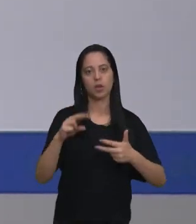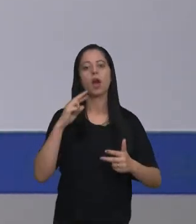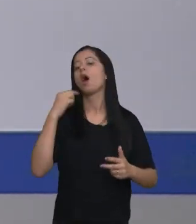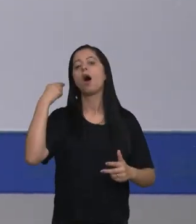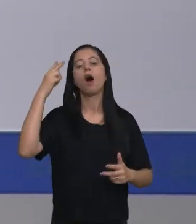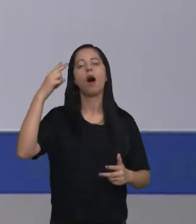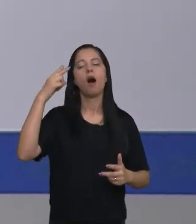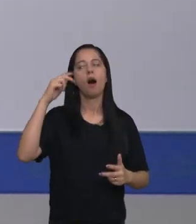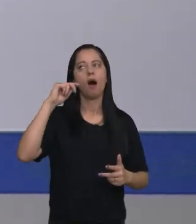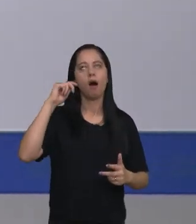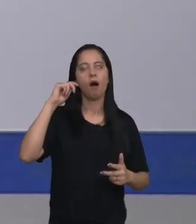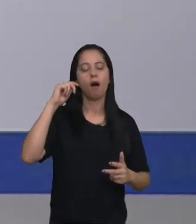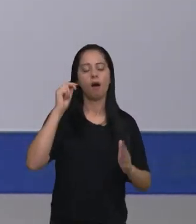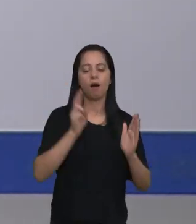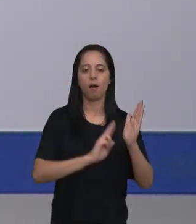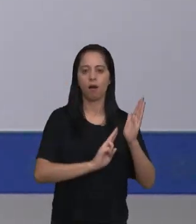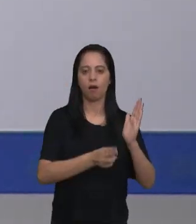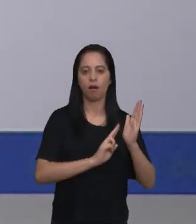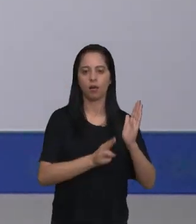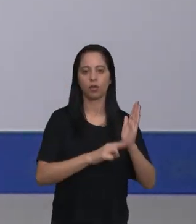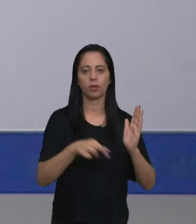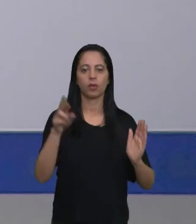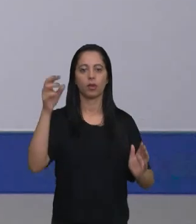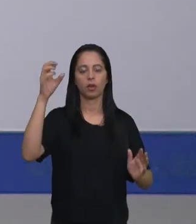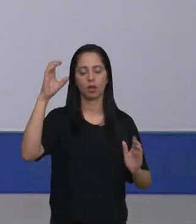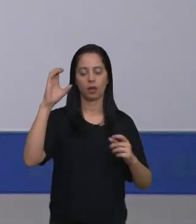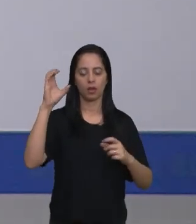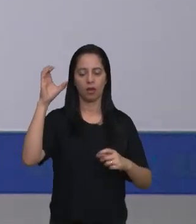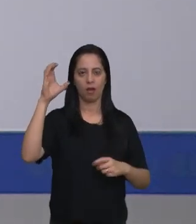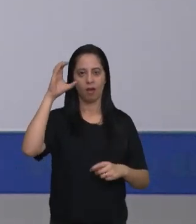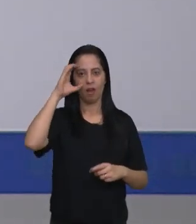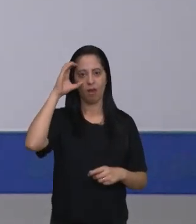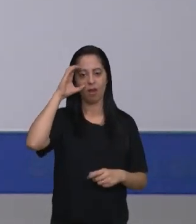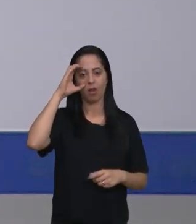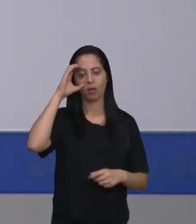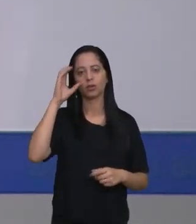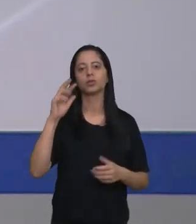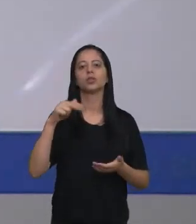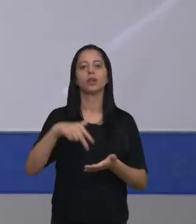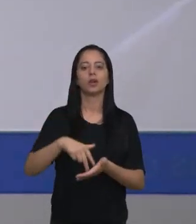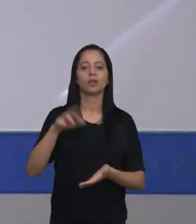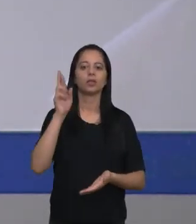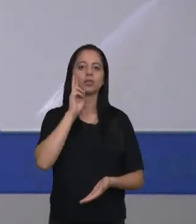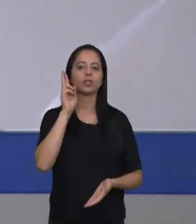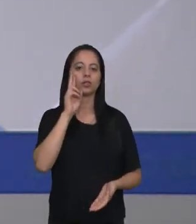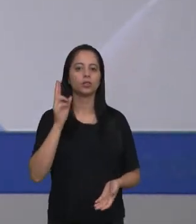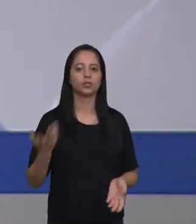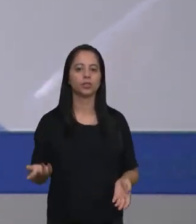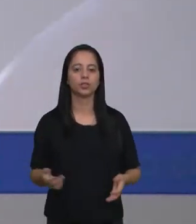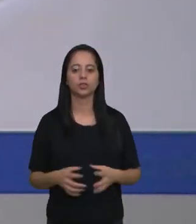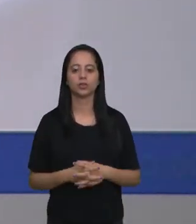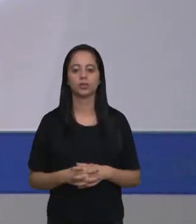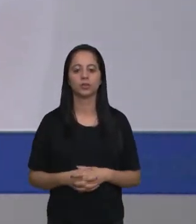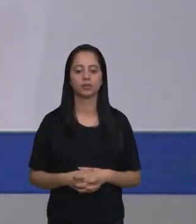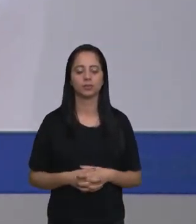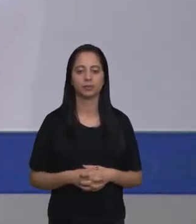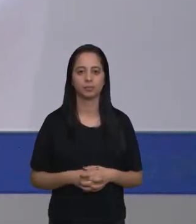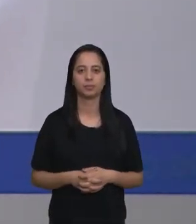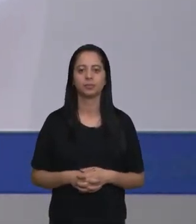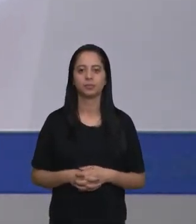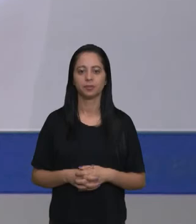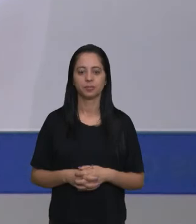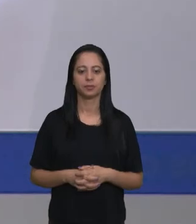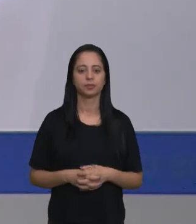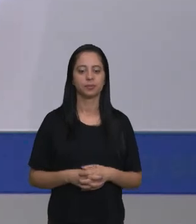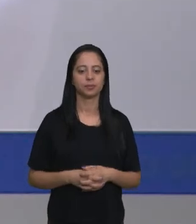Dr. Elton e Renato Santiago. Dr. Elton, inscrito para falar no processo. Com a palavra, encaminhamento de votação,